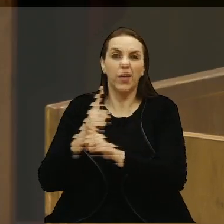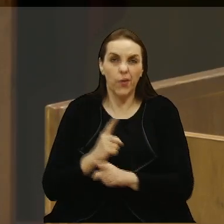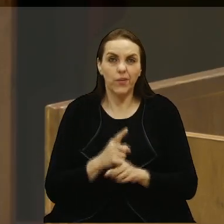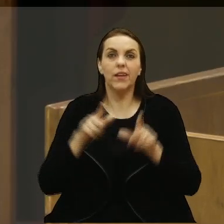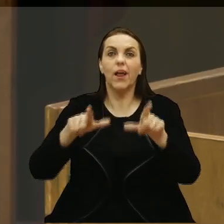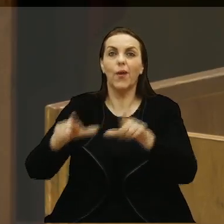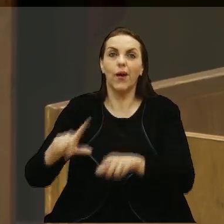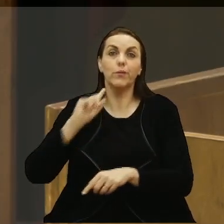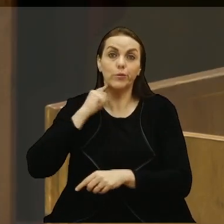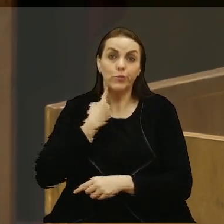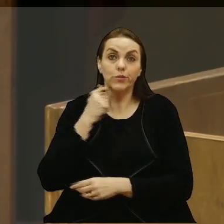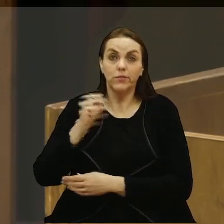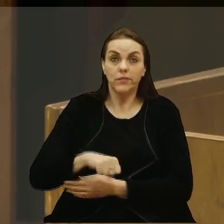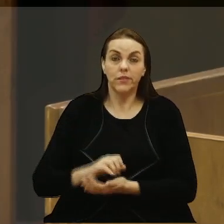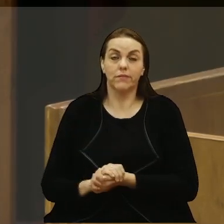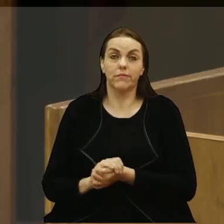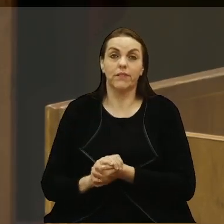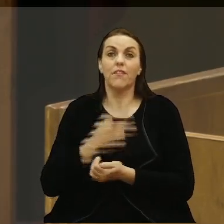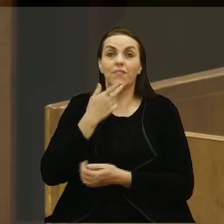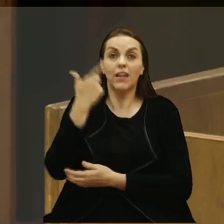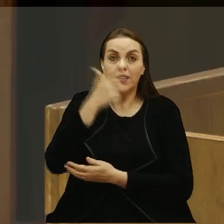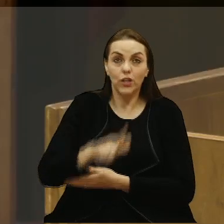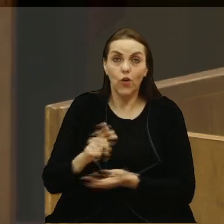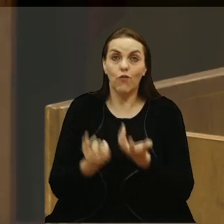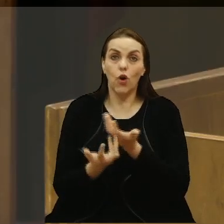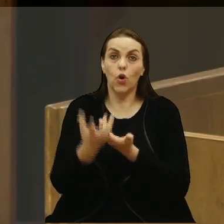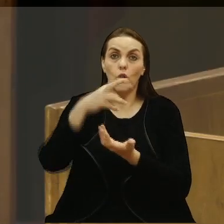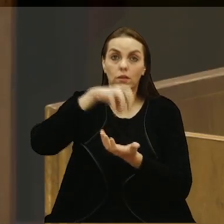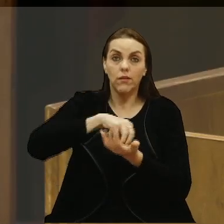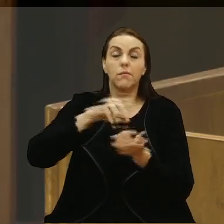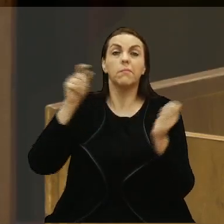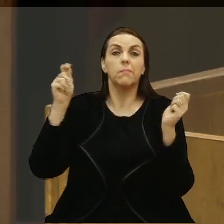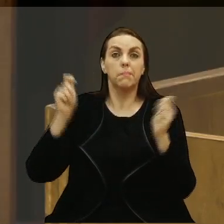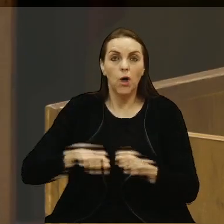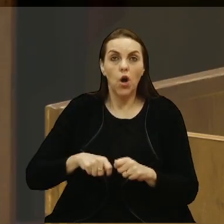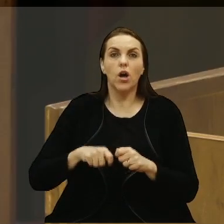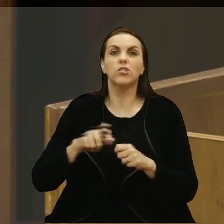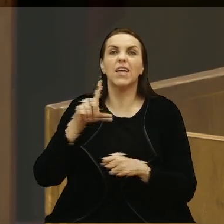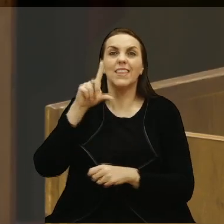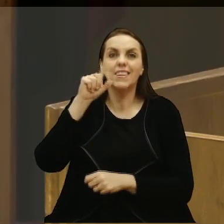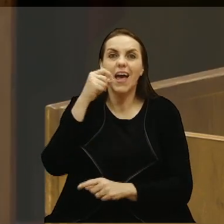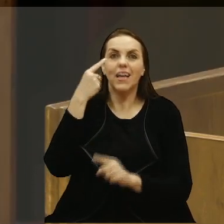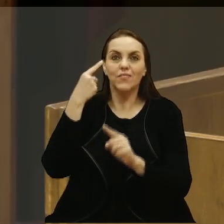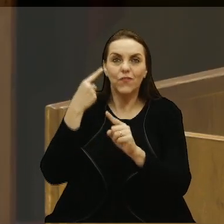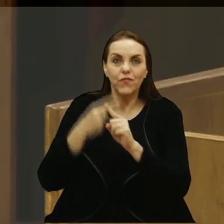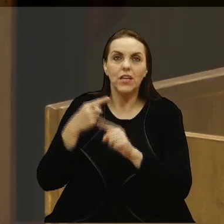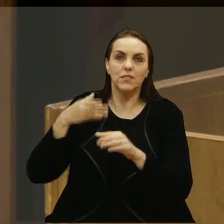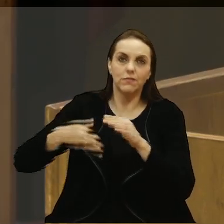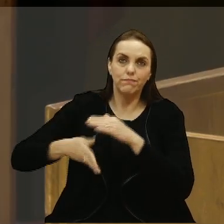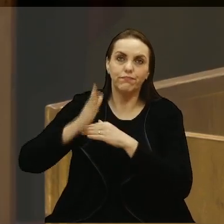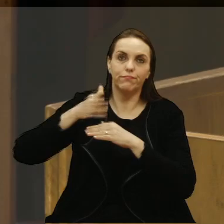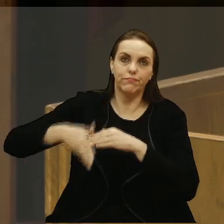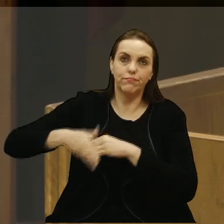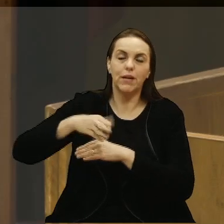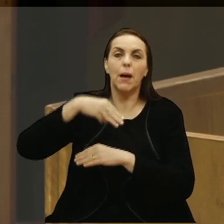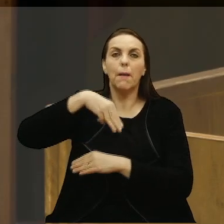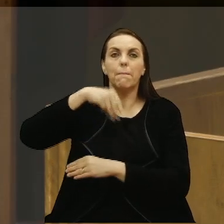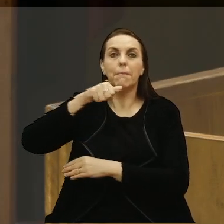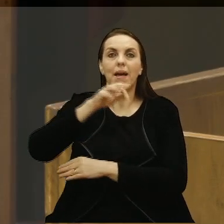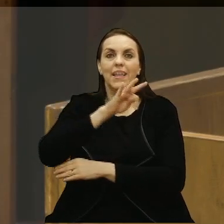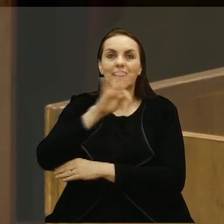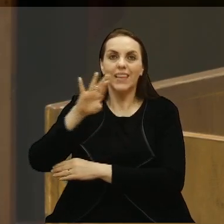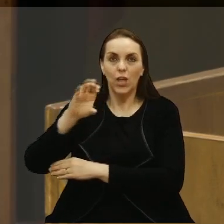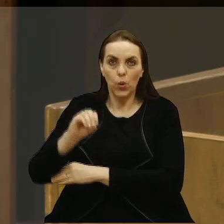volto a dizer, a Codeca, o vereador Cláudio disse, a Codeca pode passar 10 vezes lá na Mateus Janela, perto da Casa de